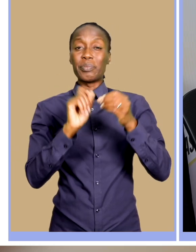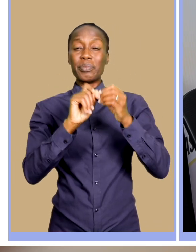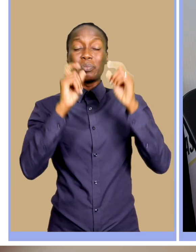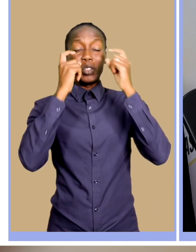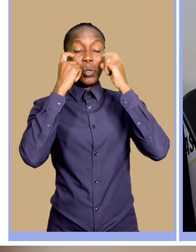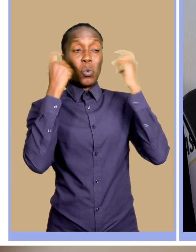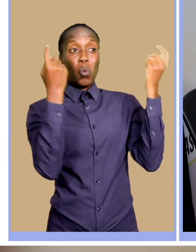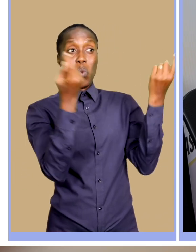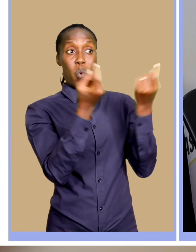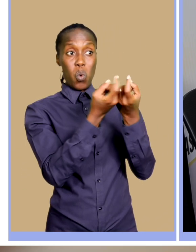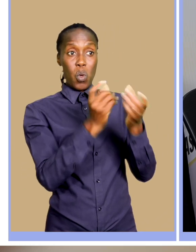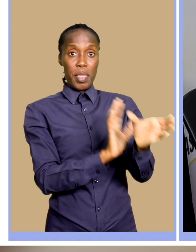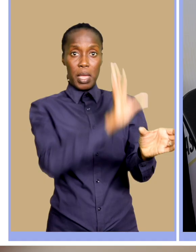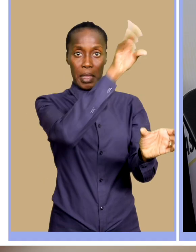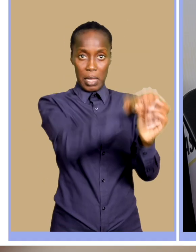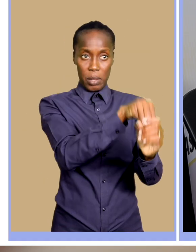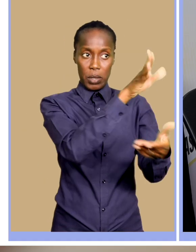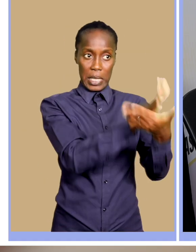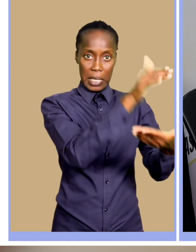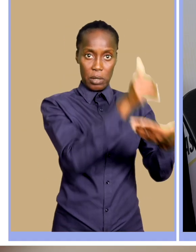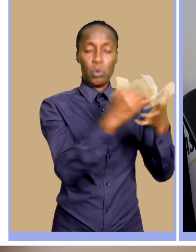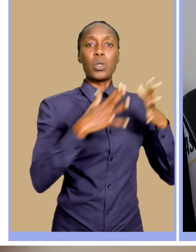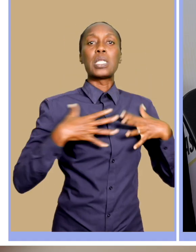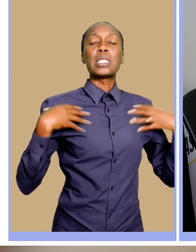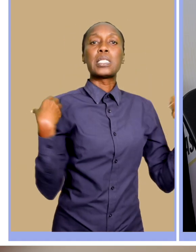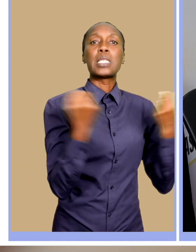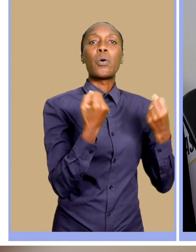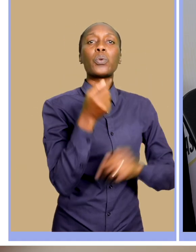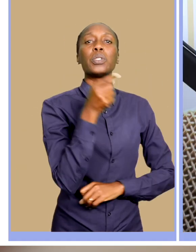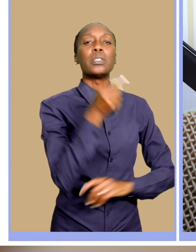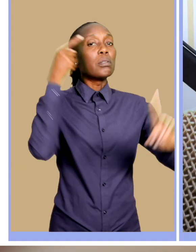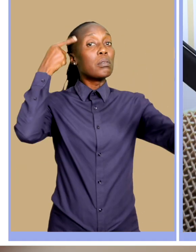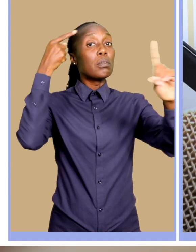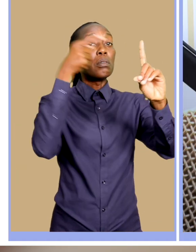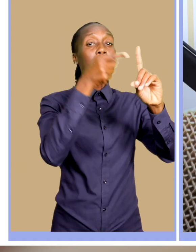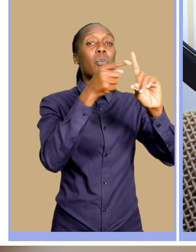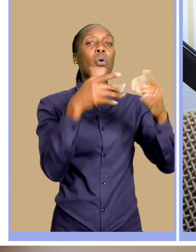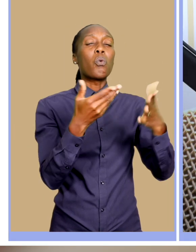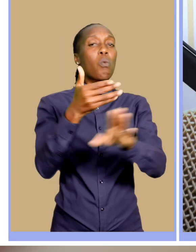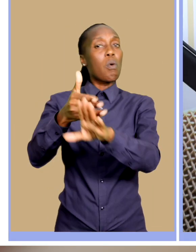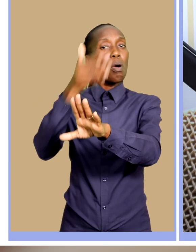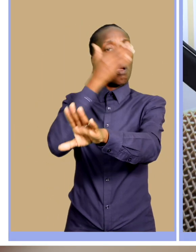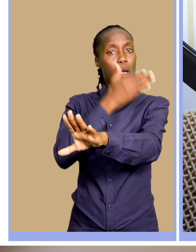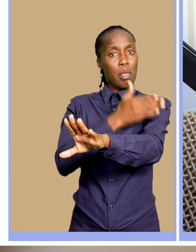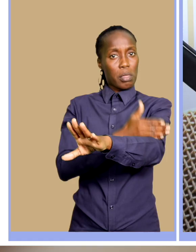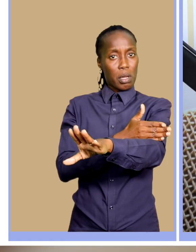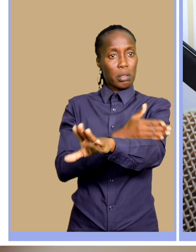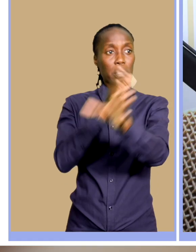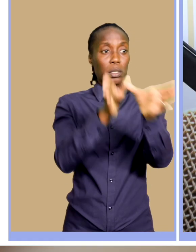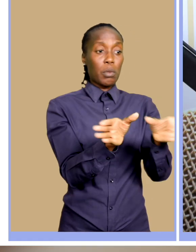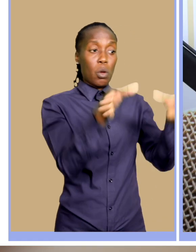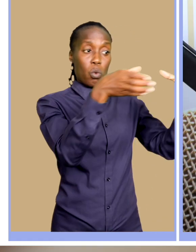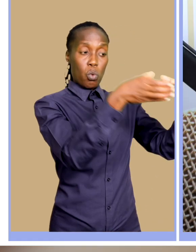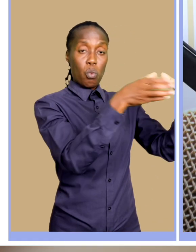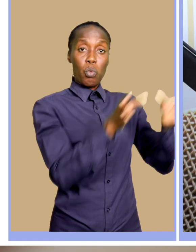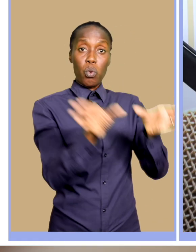que o nosso foco anteriormente tinha sido para estes grupos, mas hoje em dia nós já percebemos que temos que ser